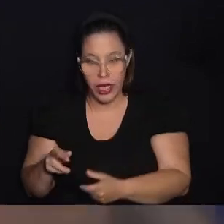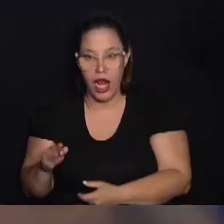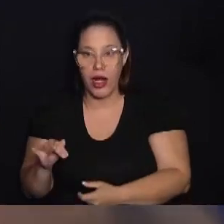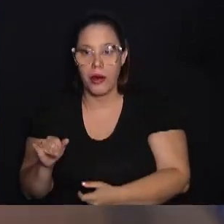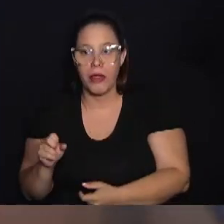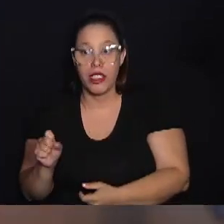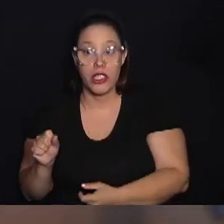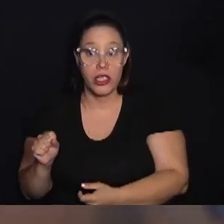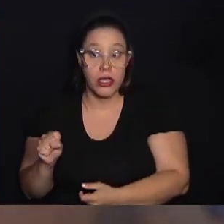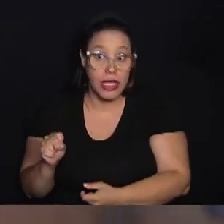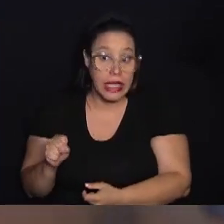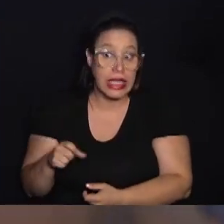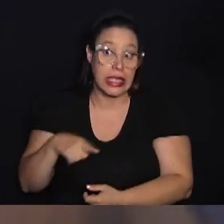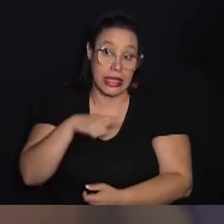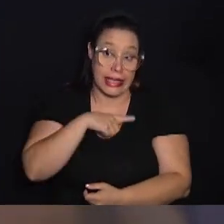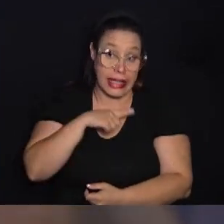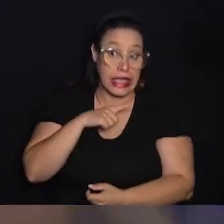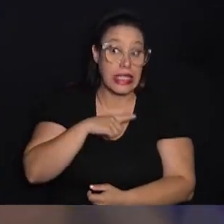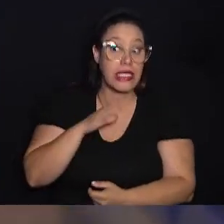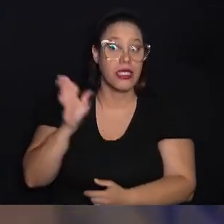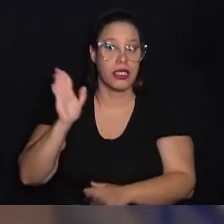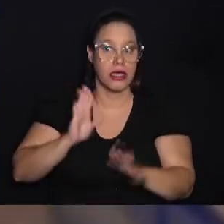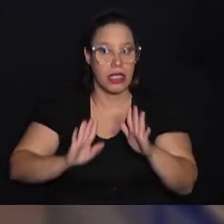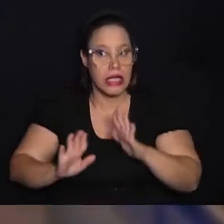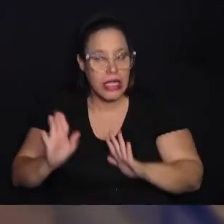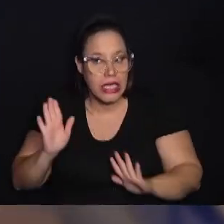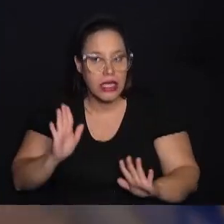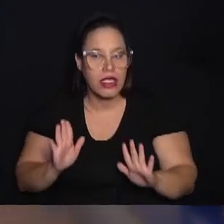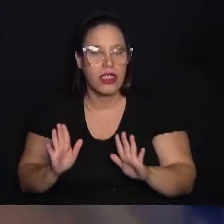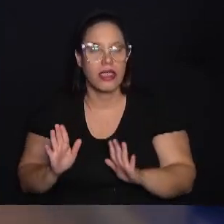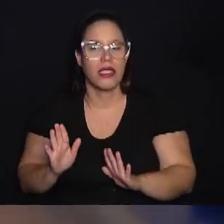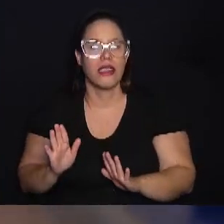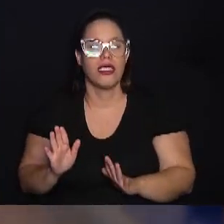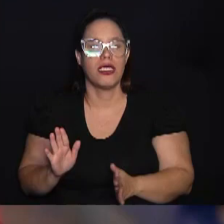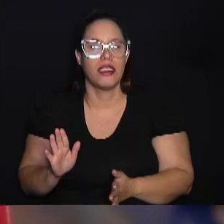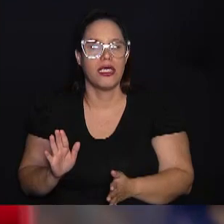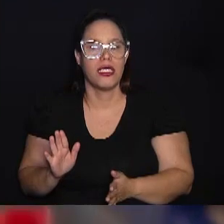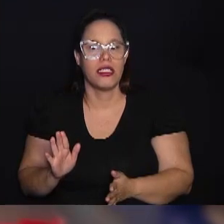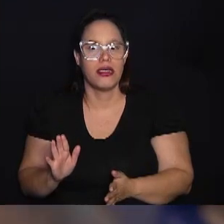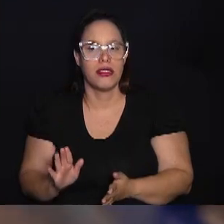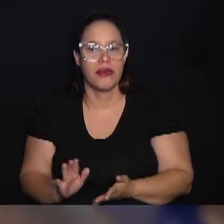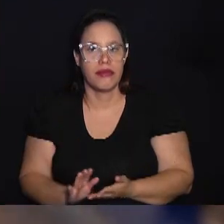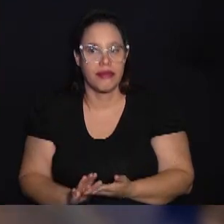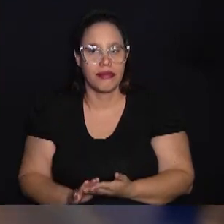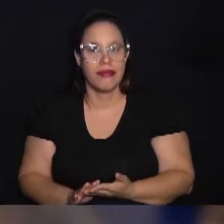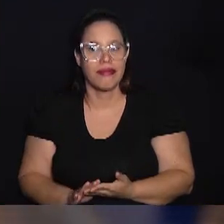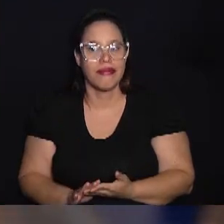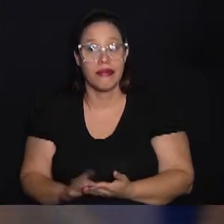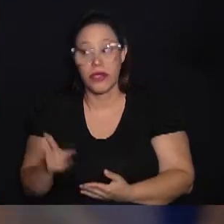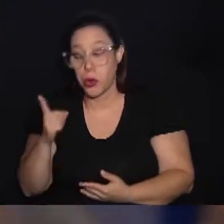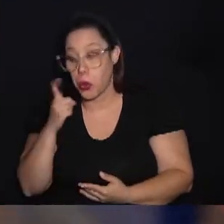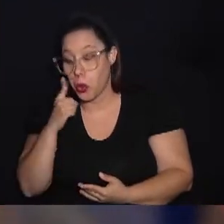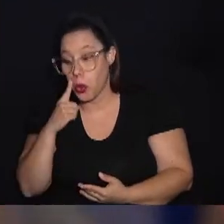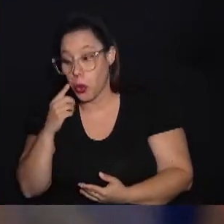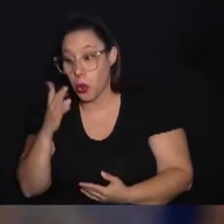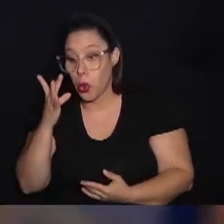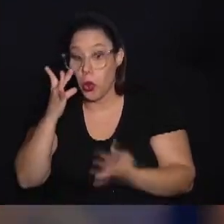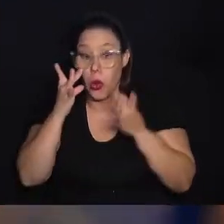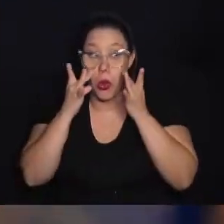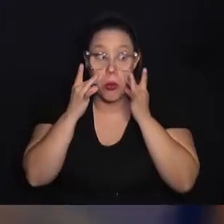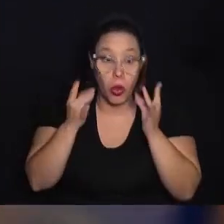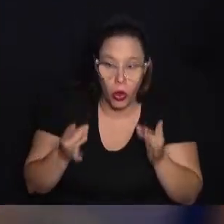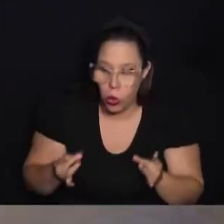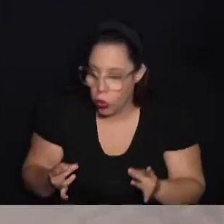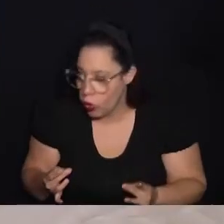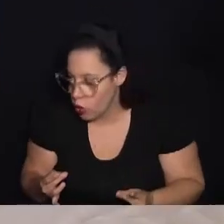O supermercado tem inúmeras armadilhas, eles criam vários, aqui a gente chama de armadilhas mesmo, lá para o consumidor. Olha aqui, Para vai chamar lá, a atenção do consumidor. do consumidor, vai